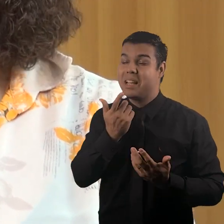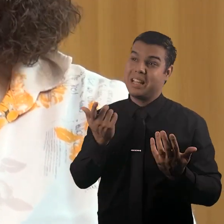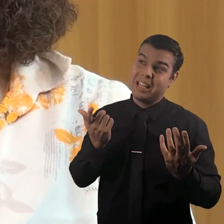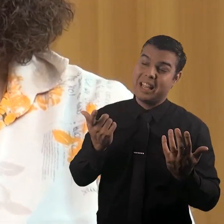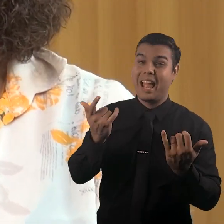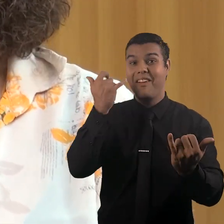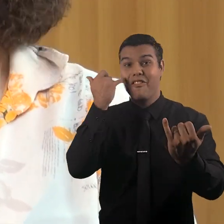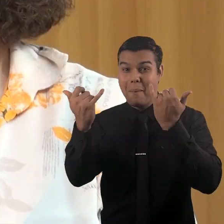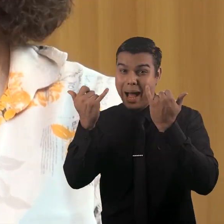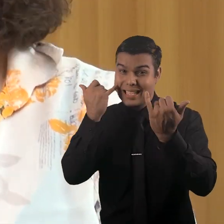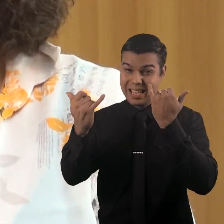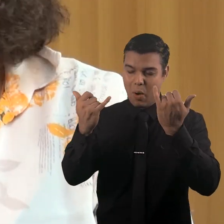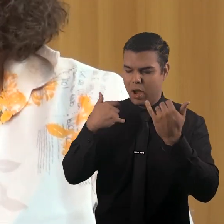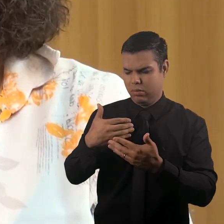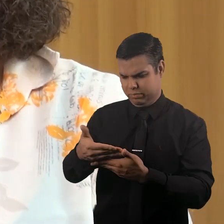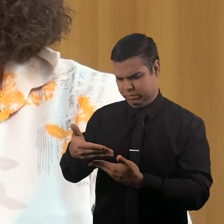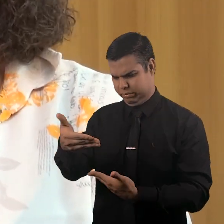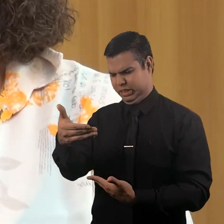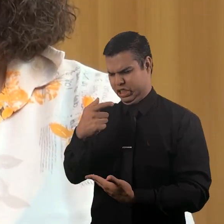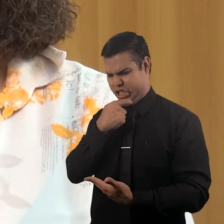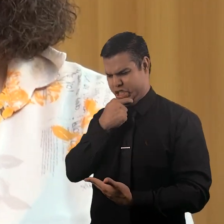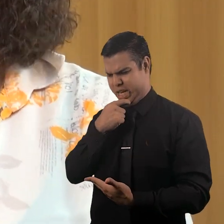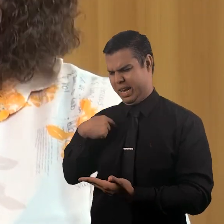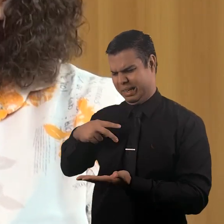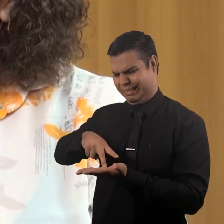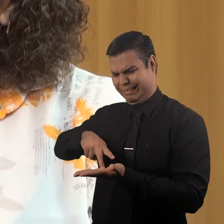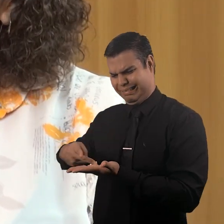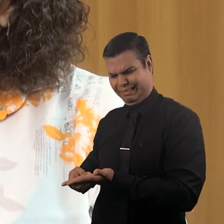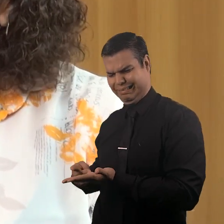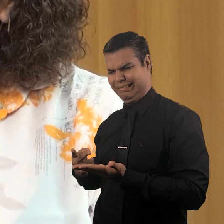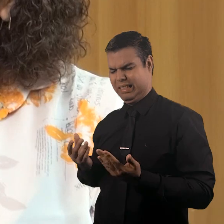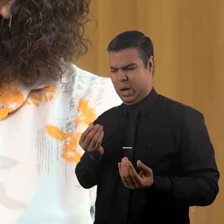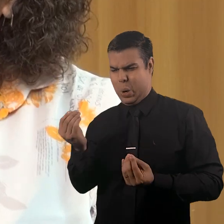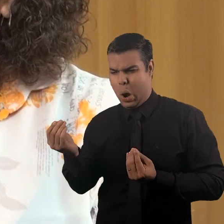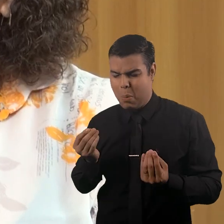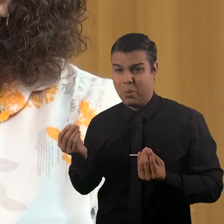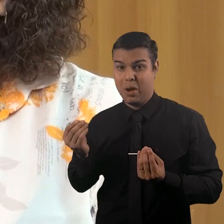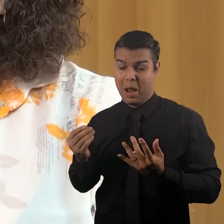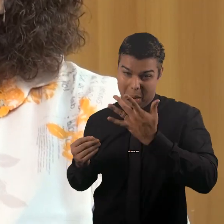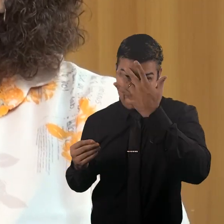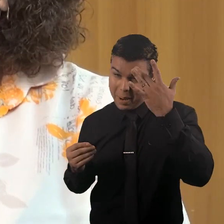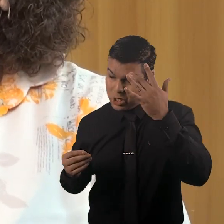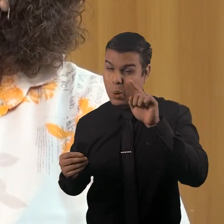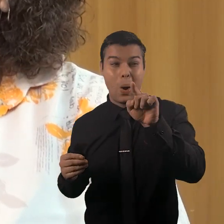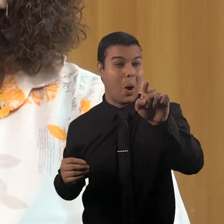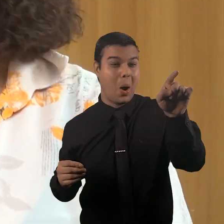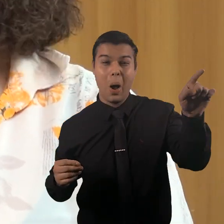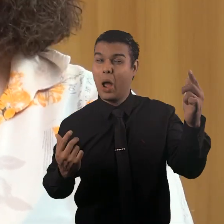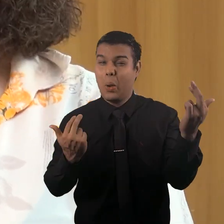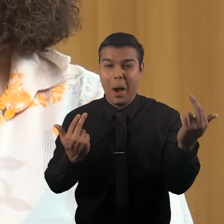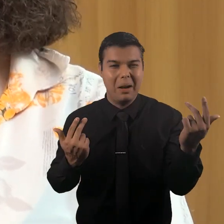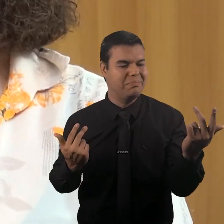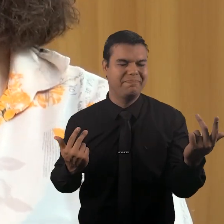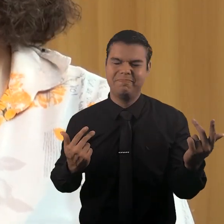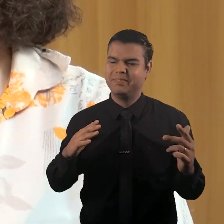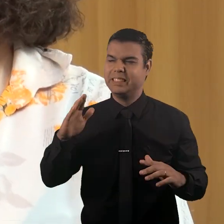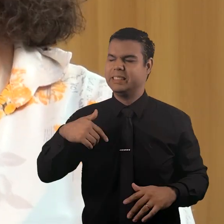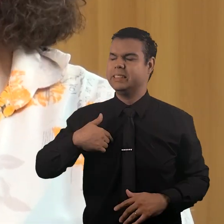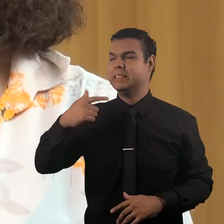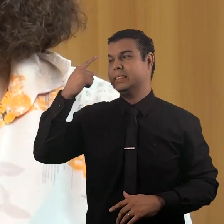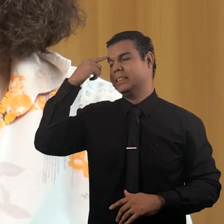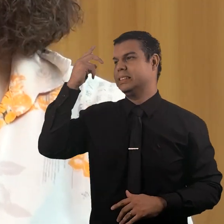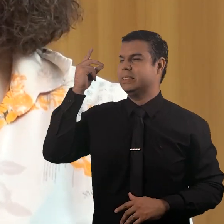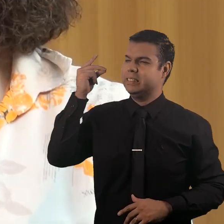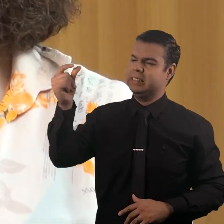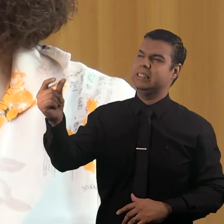que chegava, eu tinha que traduzir aquilo, e as pessoas aqui não tinham esse acesso. Então, uma hora a ficha caiu, né? Que é todo